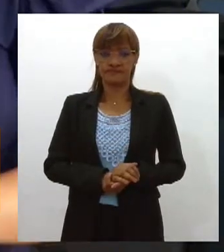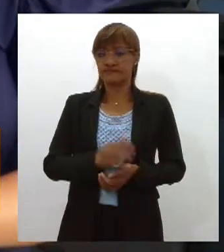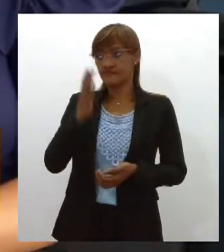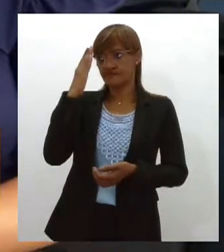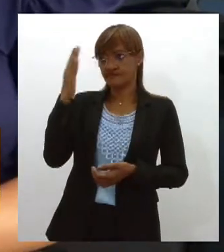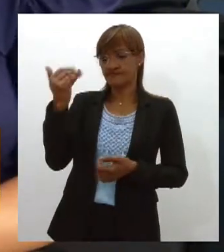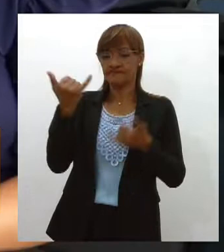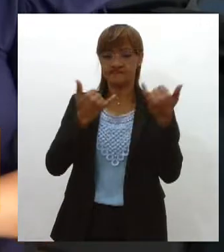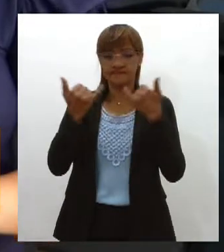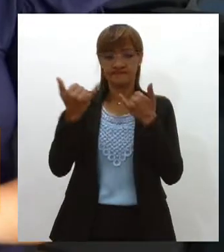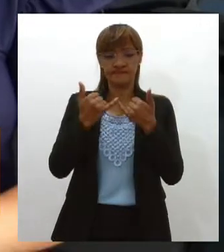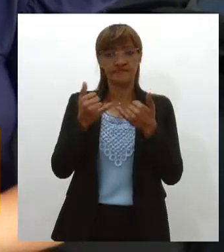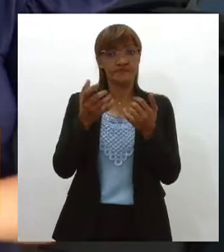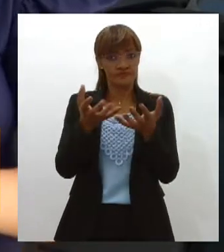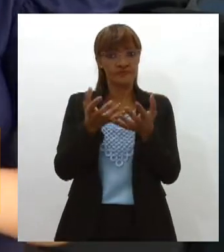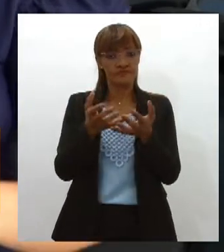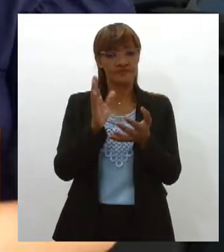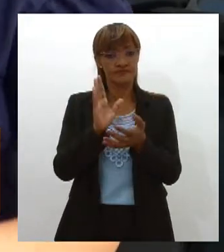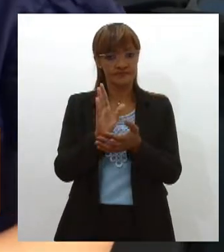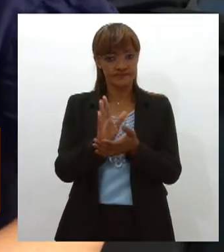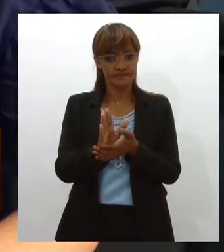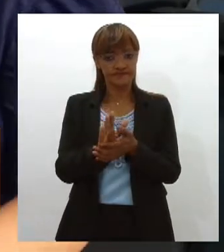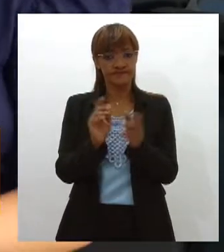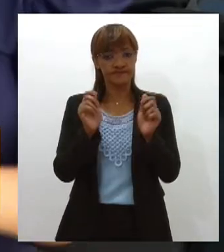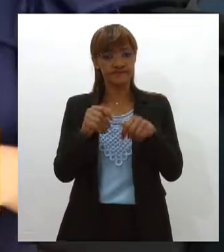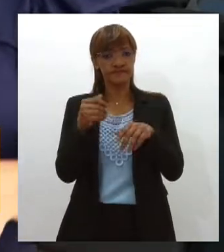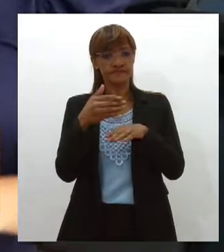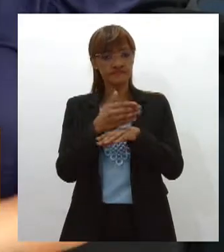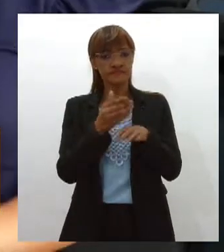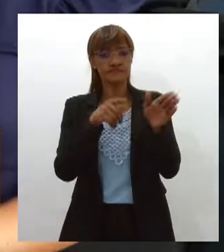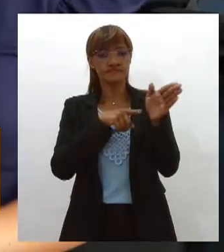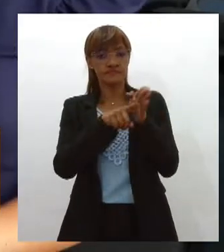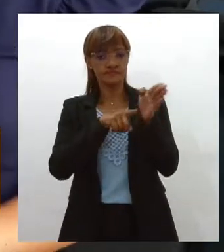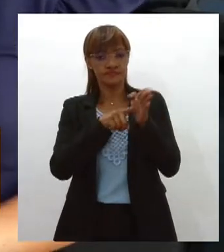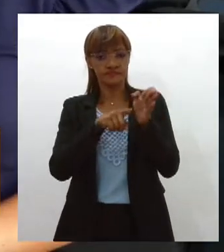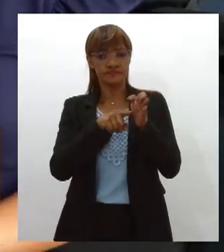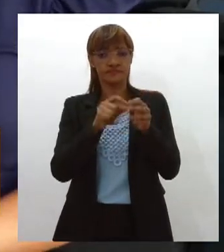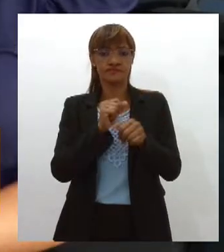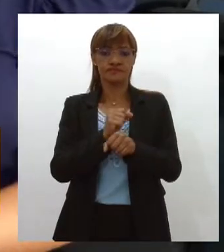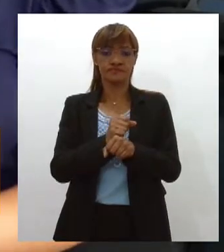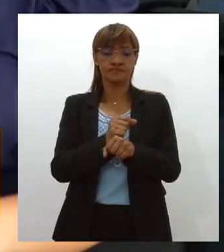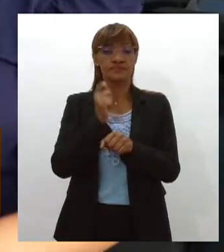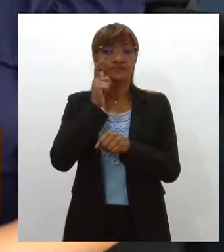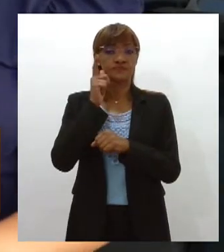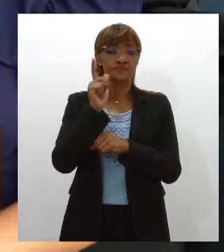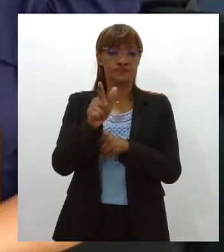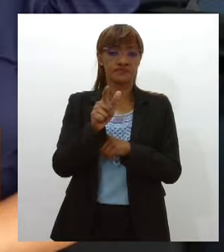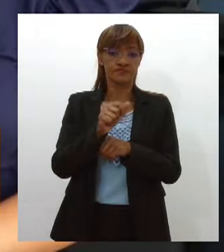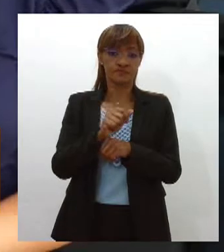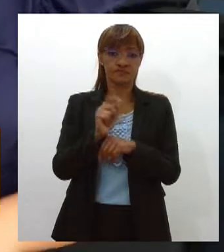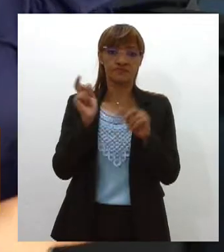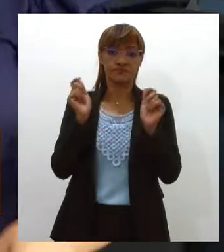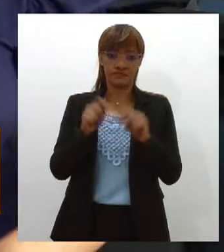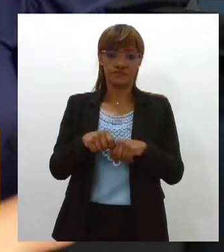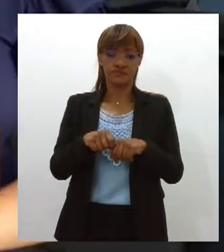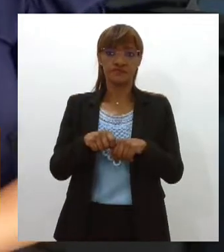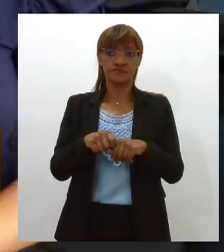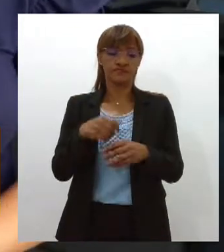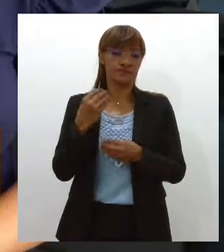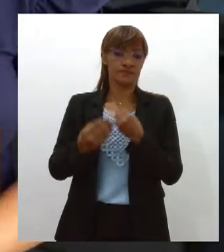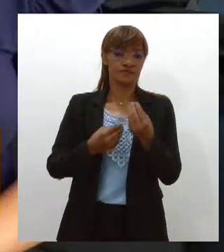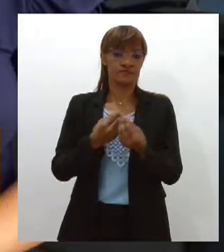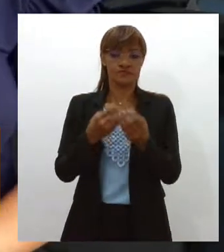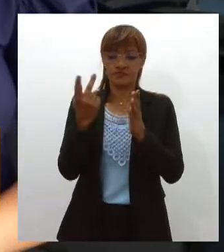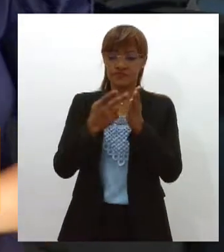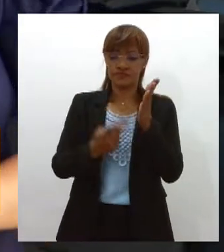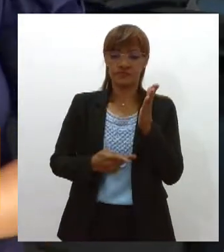interesse, procura a instituição para poder passar por esse processo de triagem e, quem sabe, conseguir participar desse processo, desse projeto que